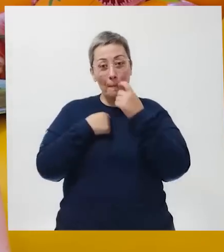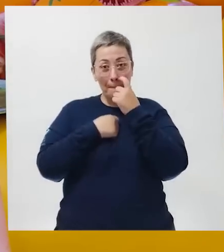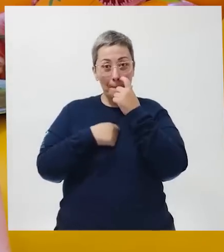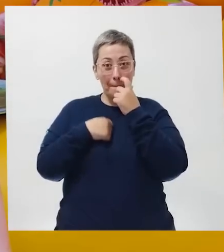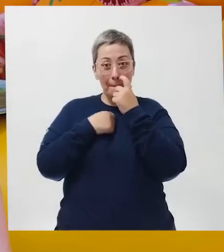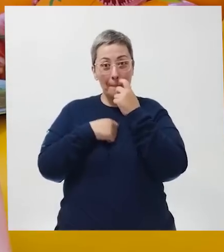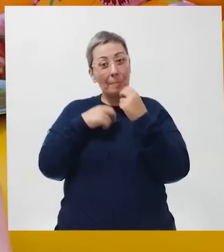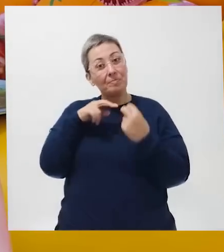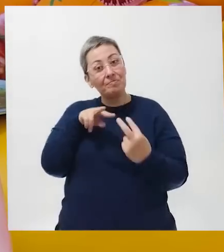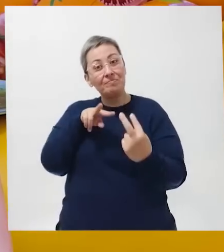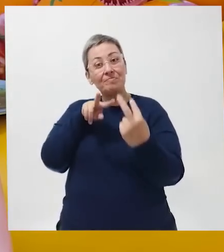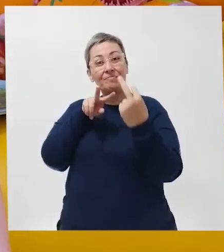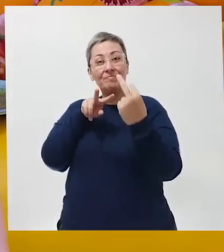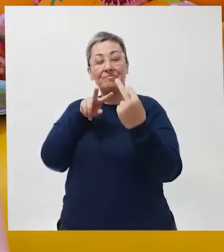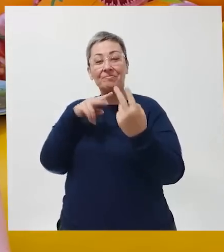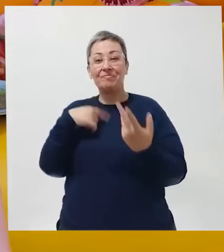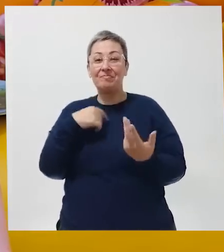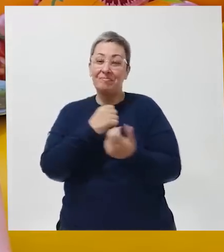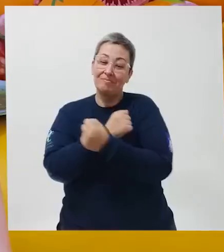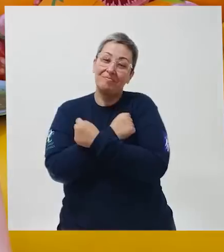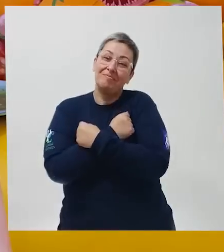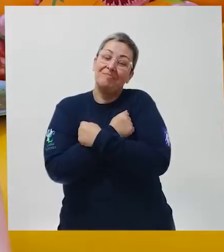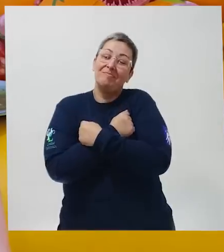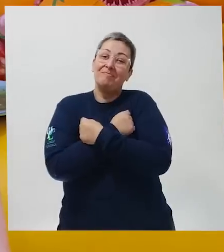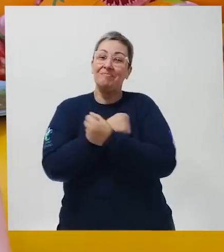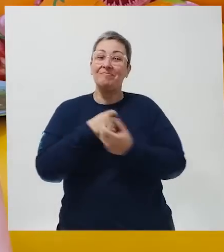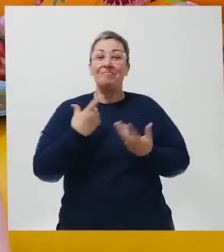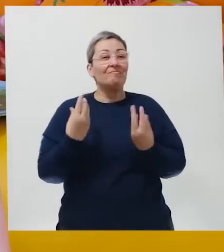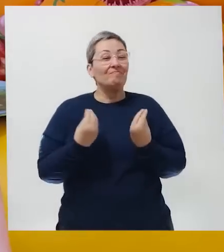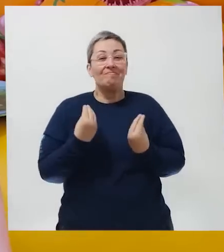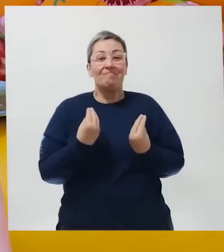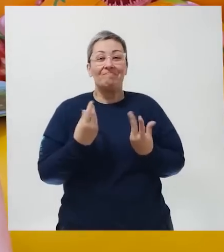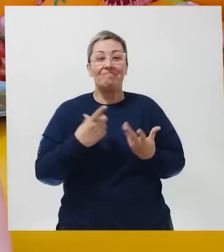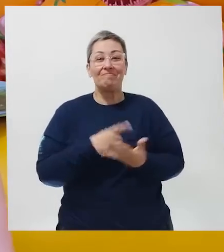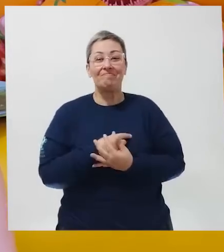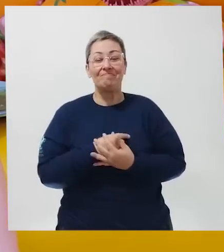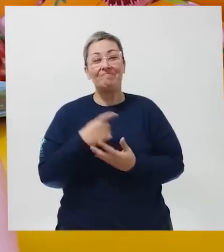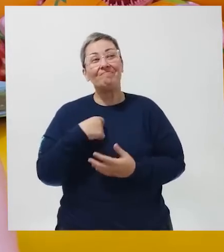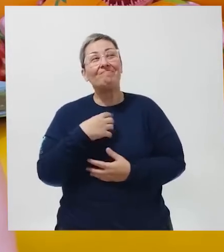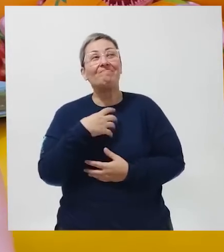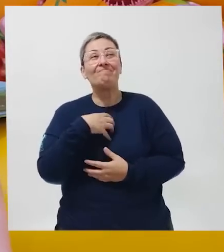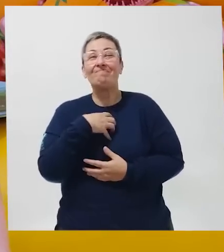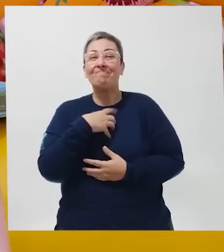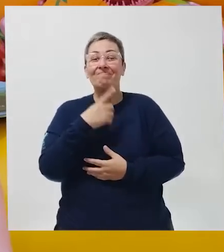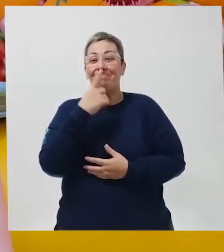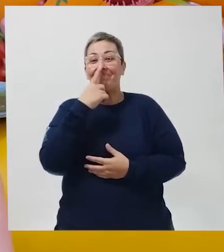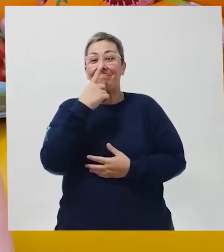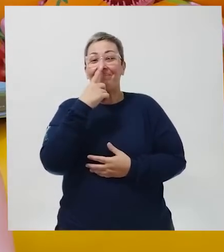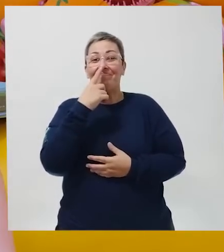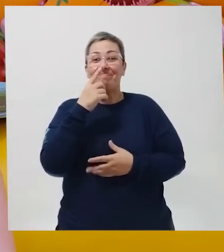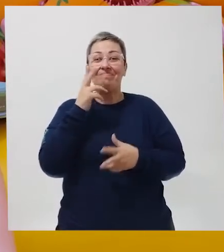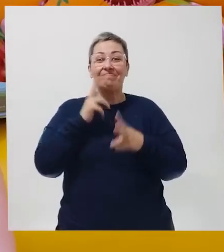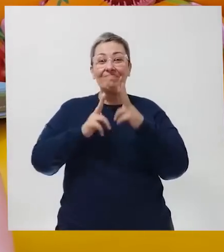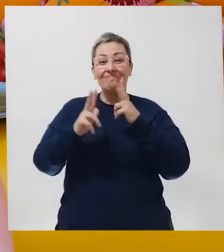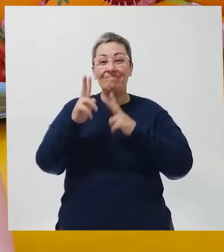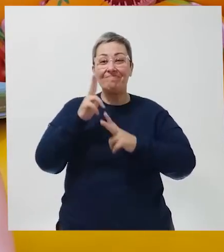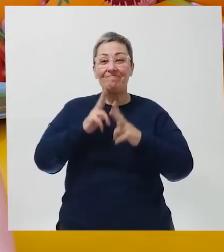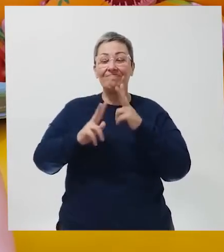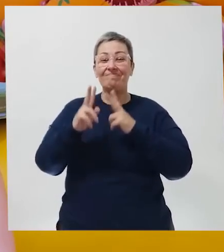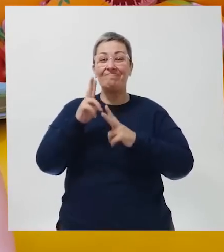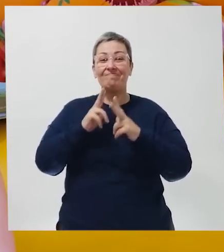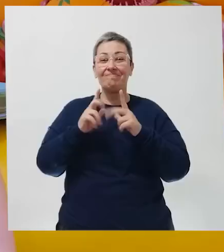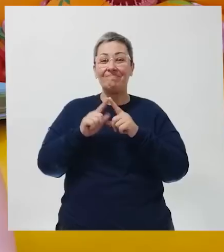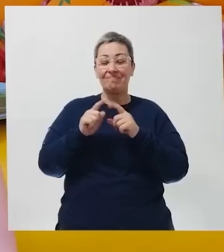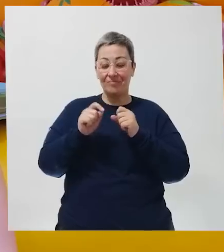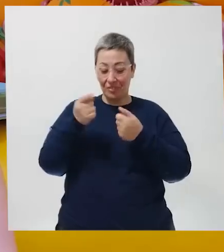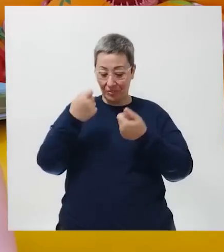você. Está cheio de saudade de olhar nos seus olhos, de abraçar você, de sentir o